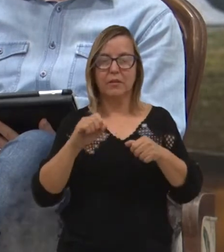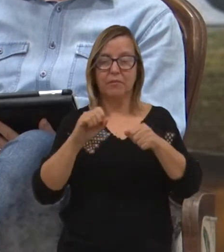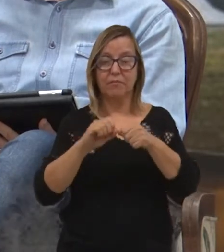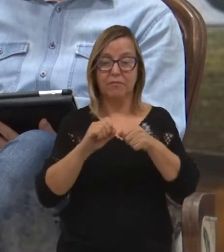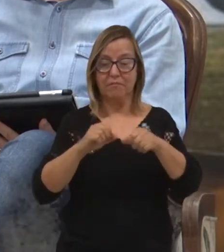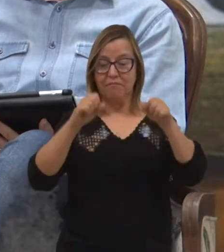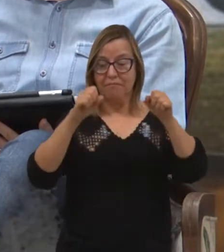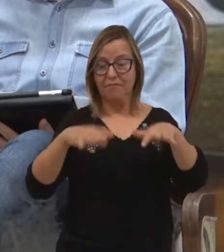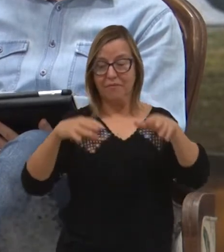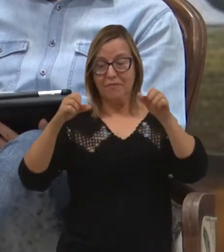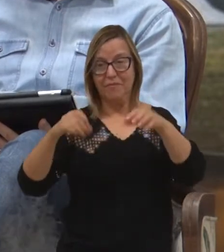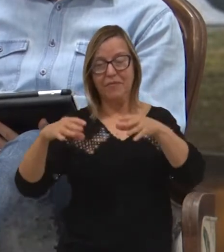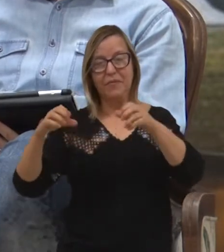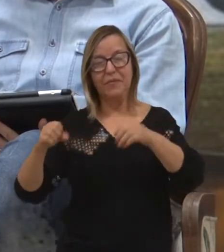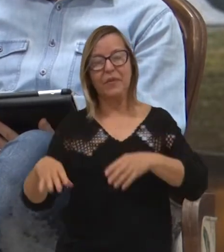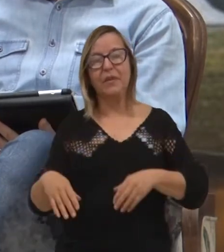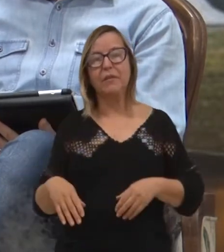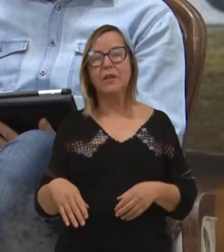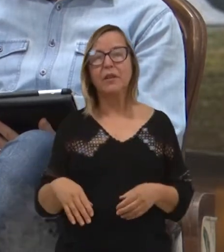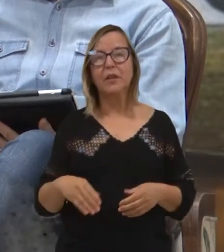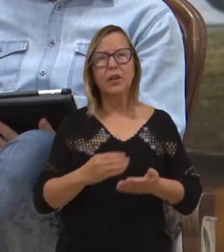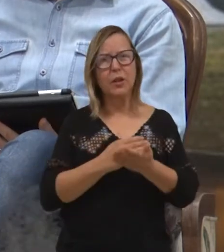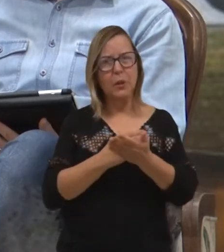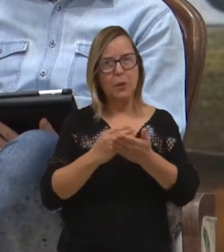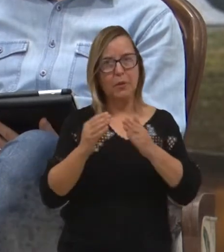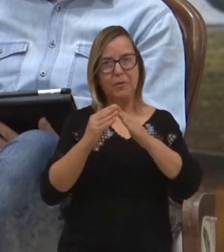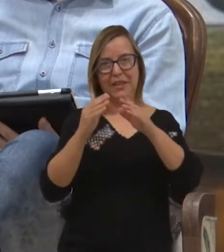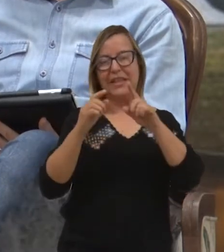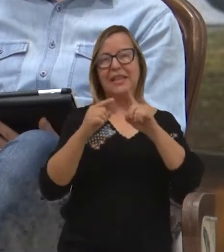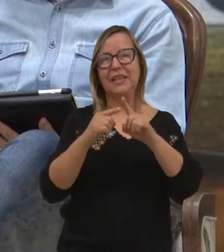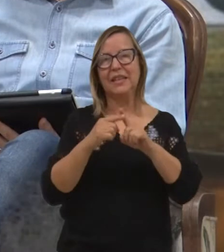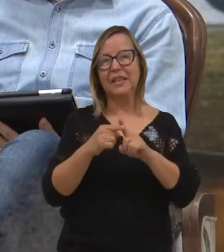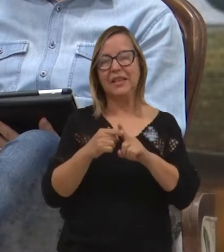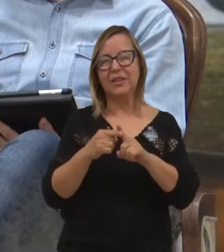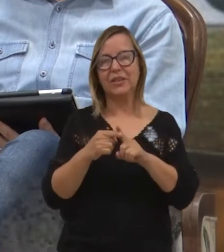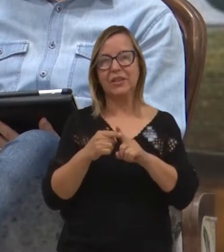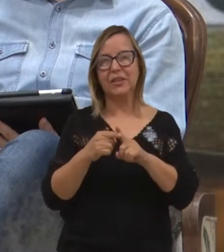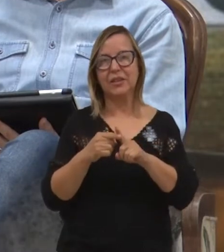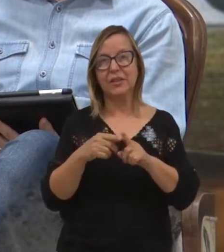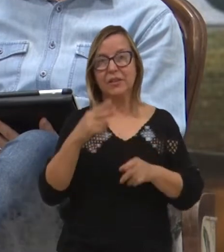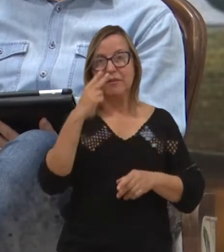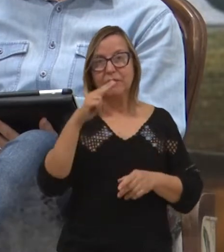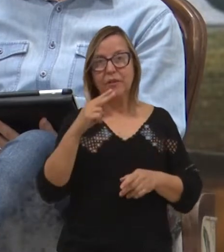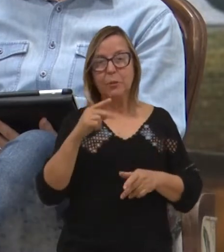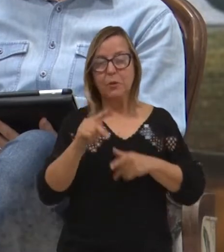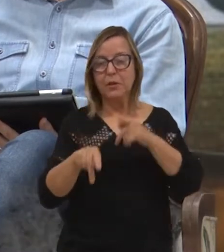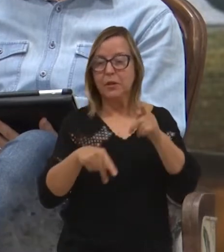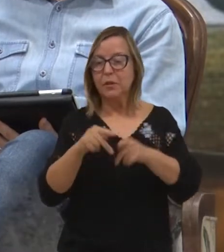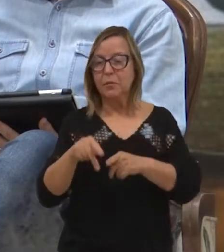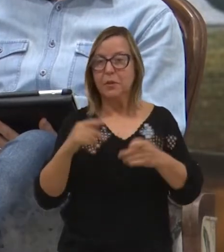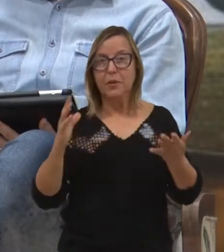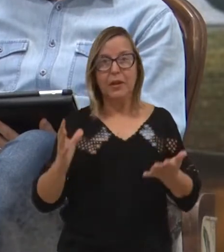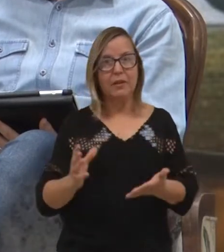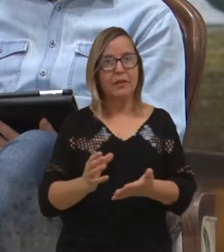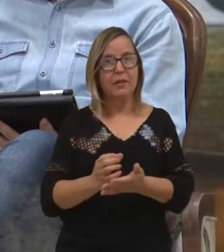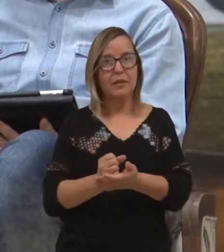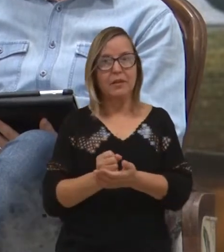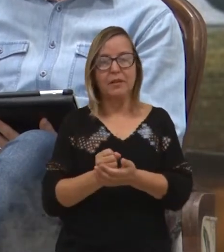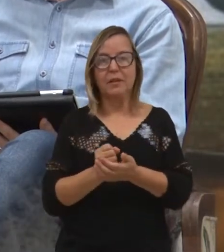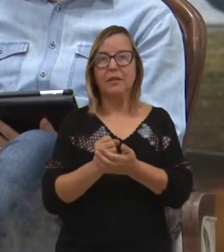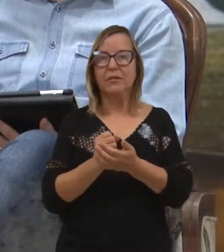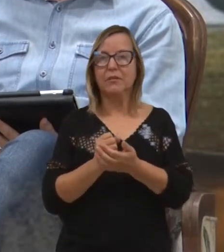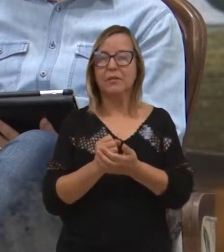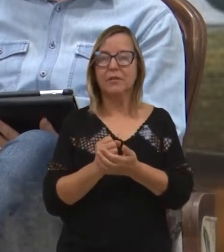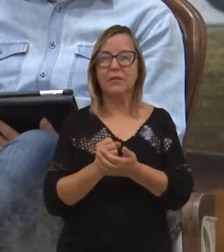vemos no princípio dessa igreja a quantidade de pessoas salvas, porque